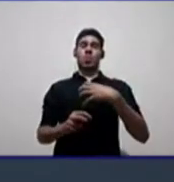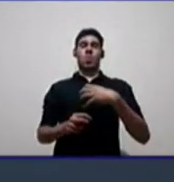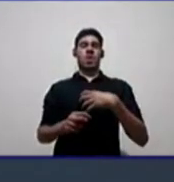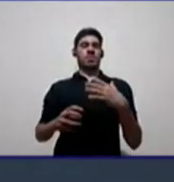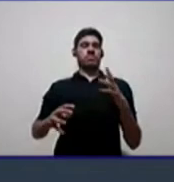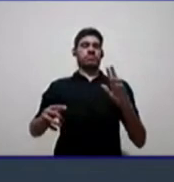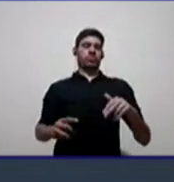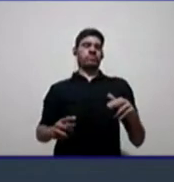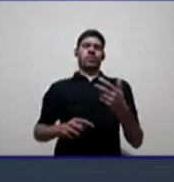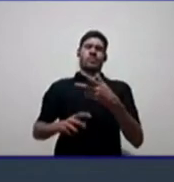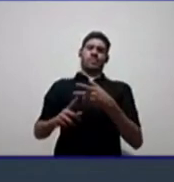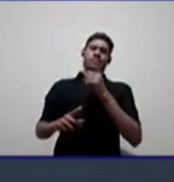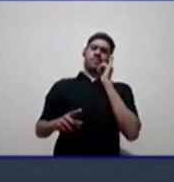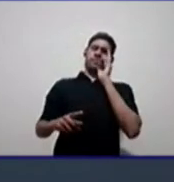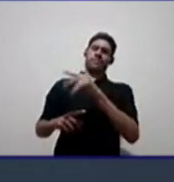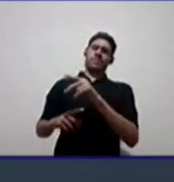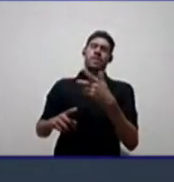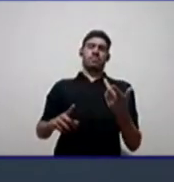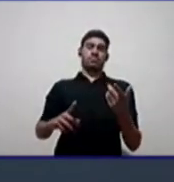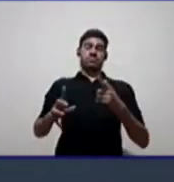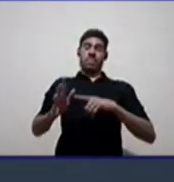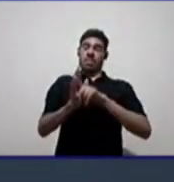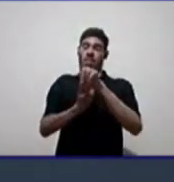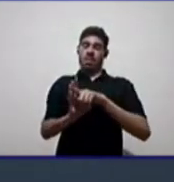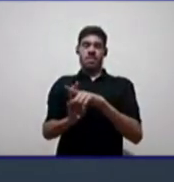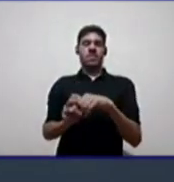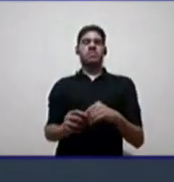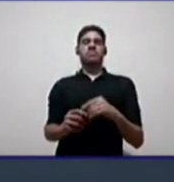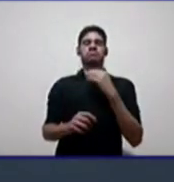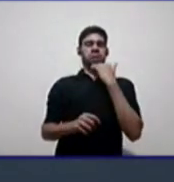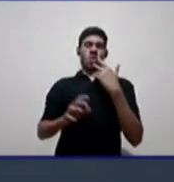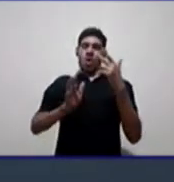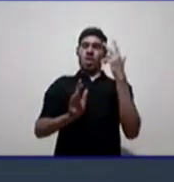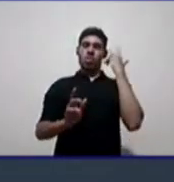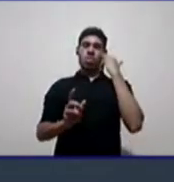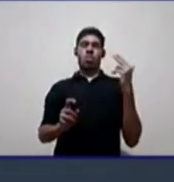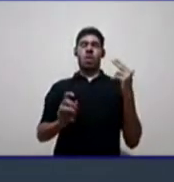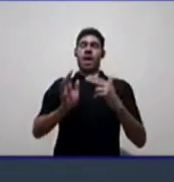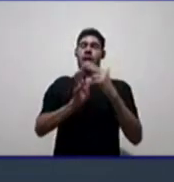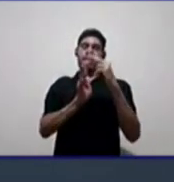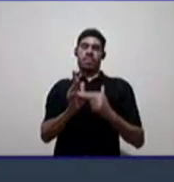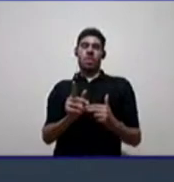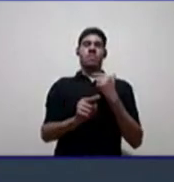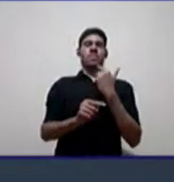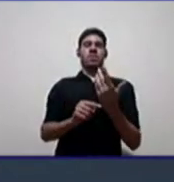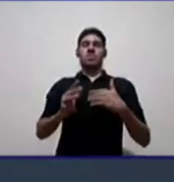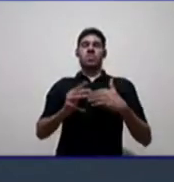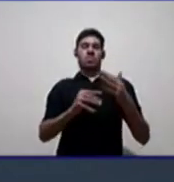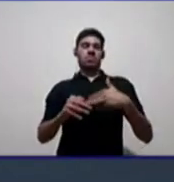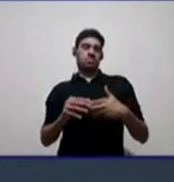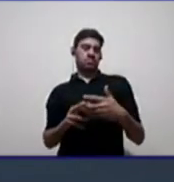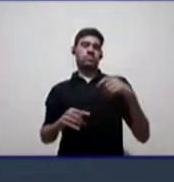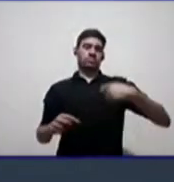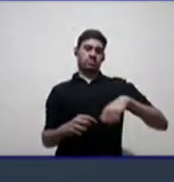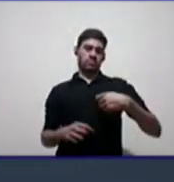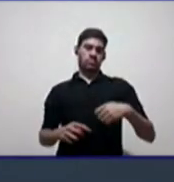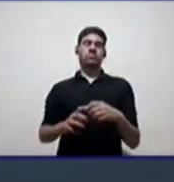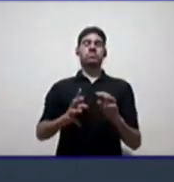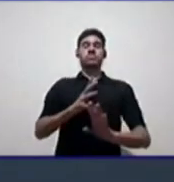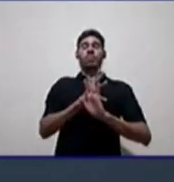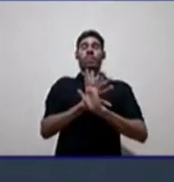nas quais, tornando-se inaplicável a norma, é necessário, de um modo ou de outro, afastando-se o menos possível